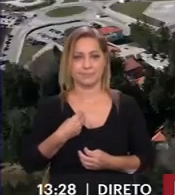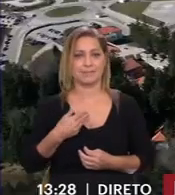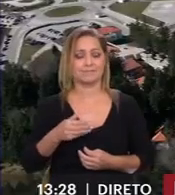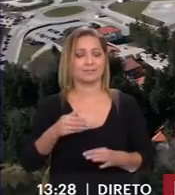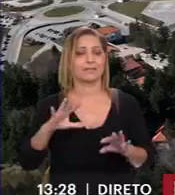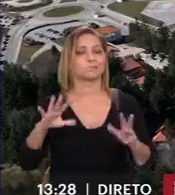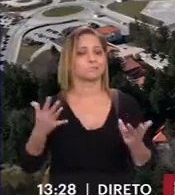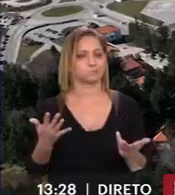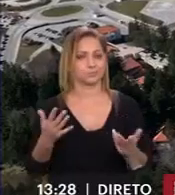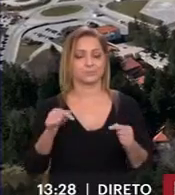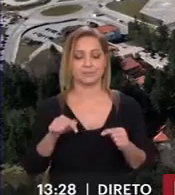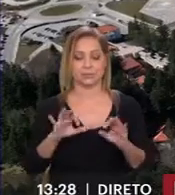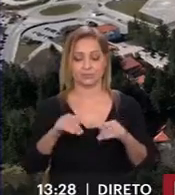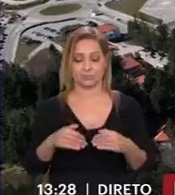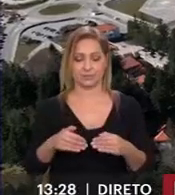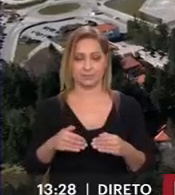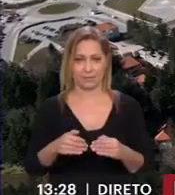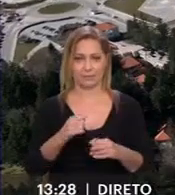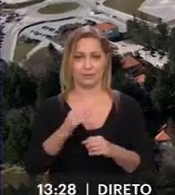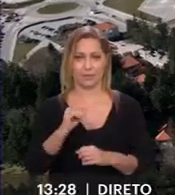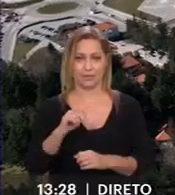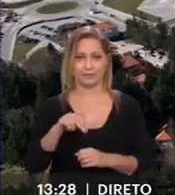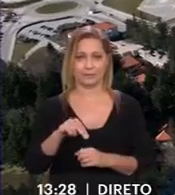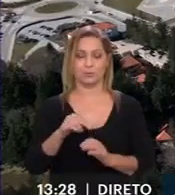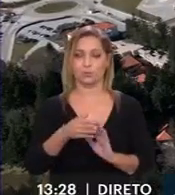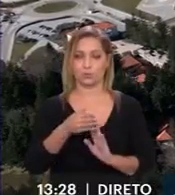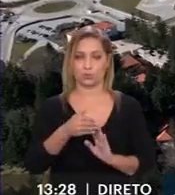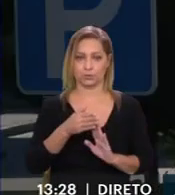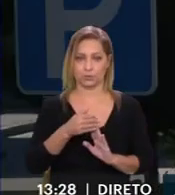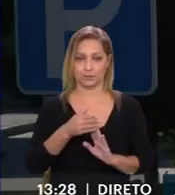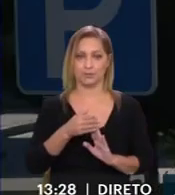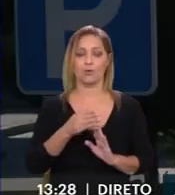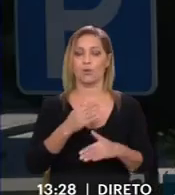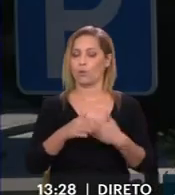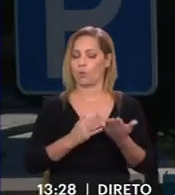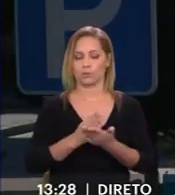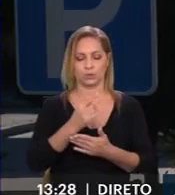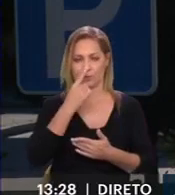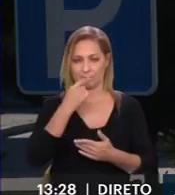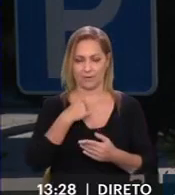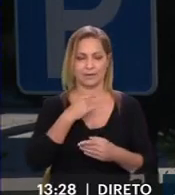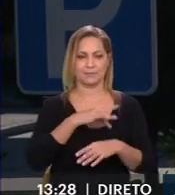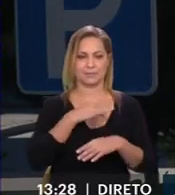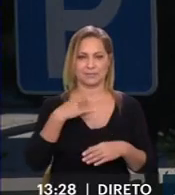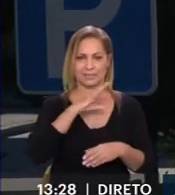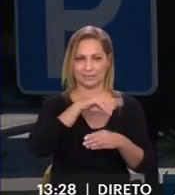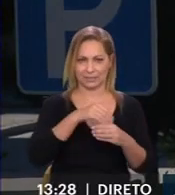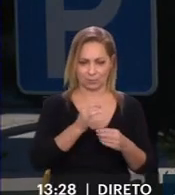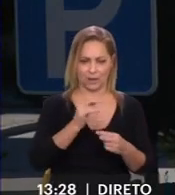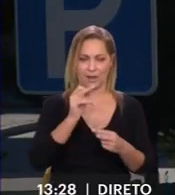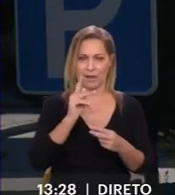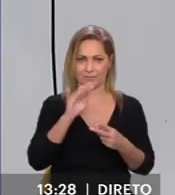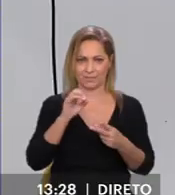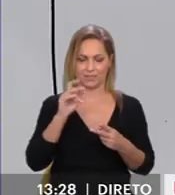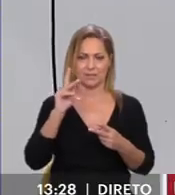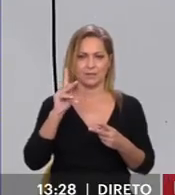seguir. Este fim de semana, o Serviço de Urgências mantém as falhas do último mês e meio. Sem medicina interna, via verde AVC,